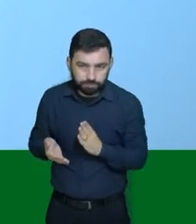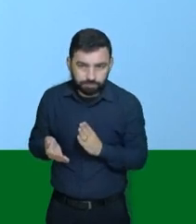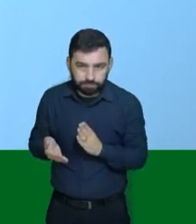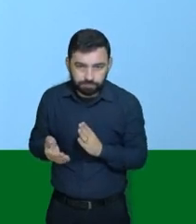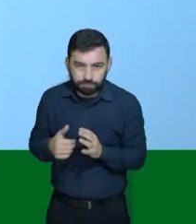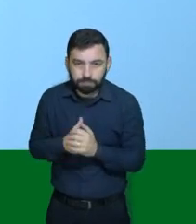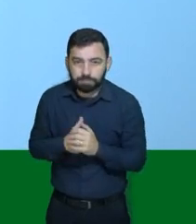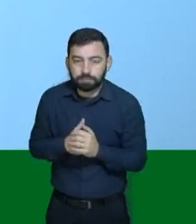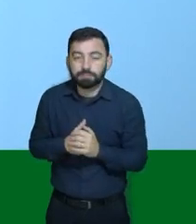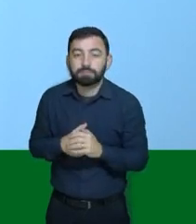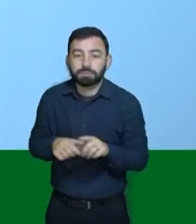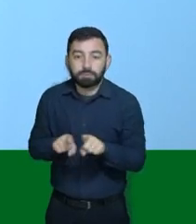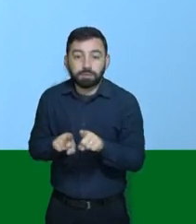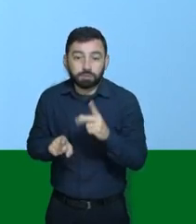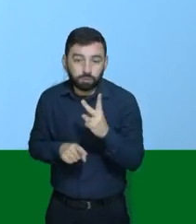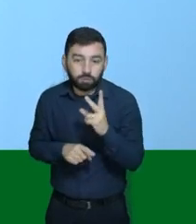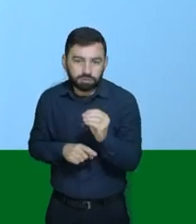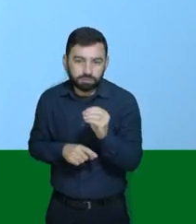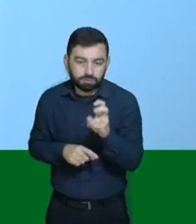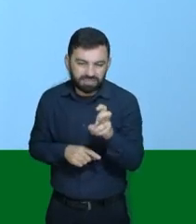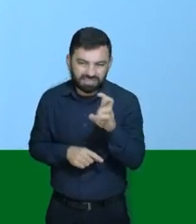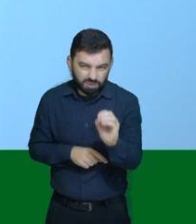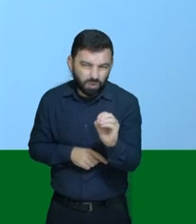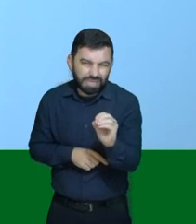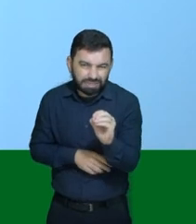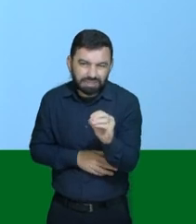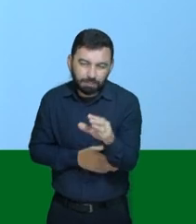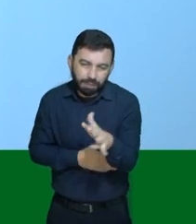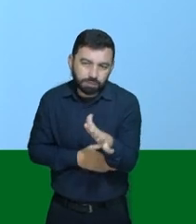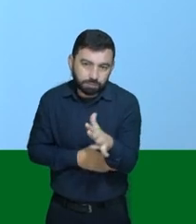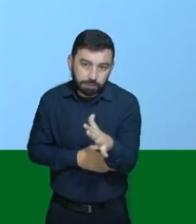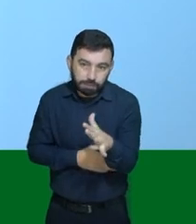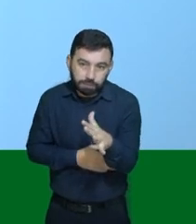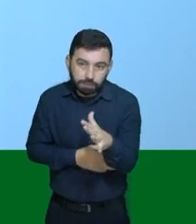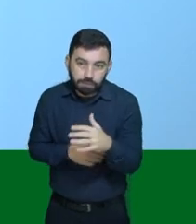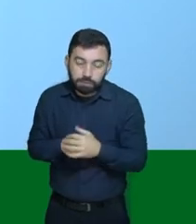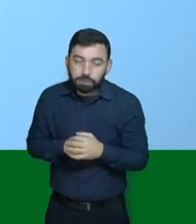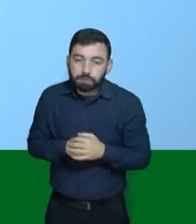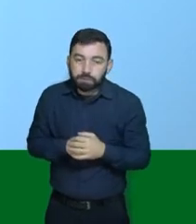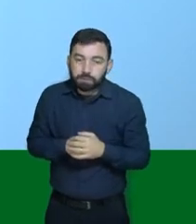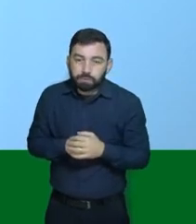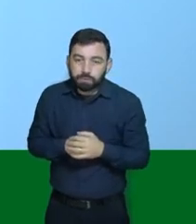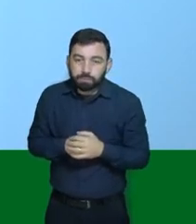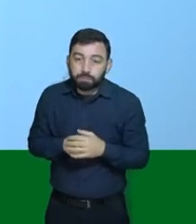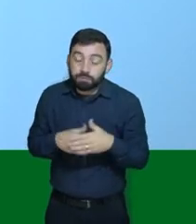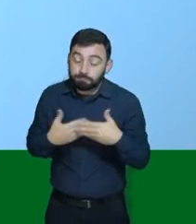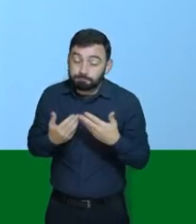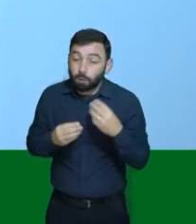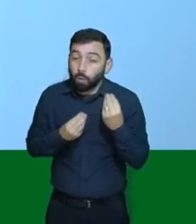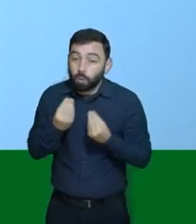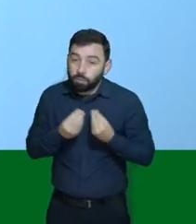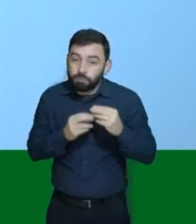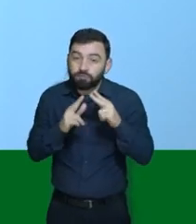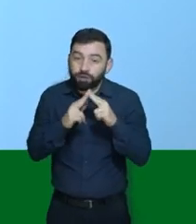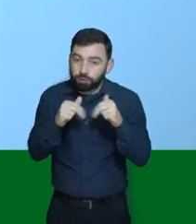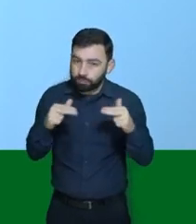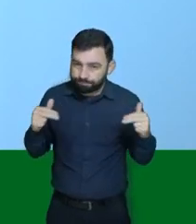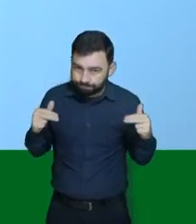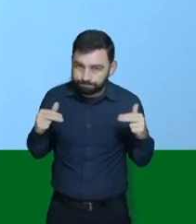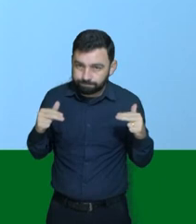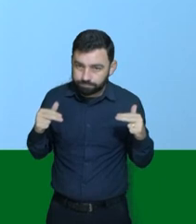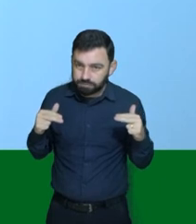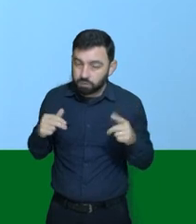aqui é exatamente em 2050, mais ou menos, o que seria, então, para Florianópolis. Tá?